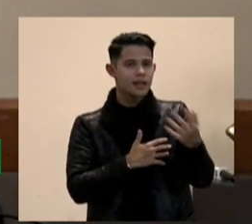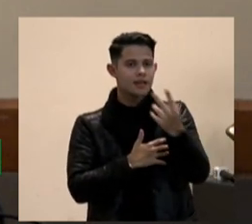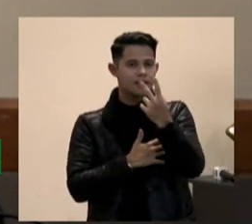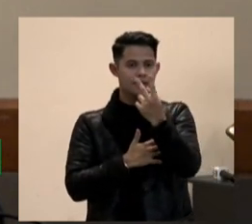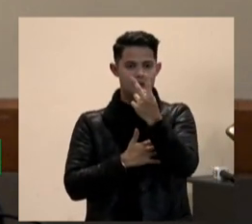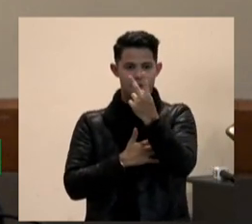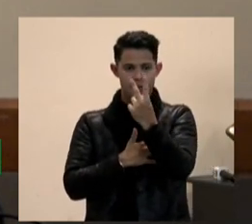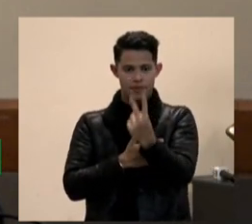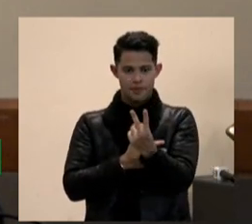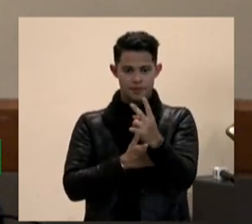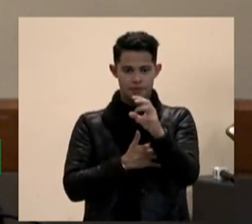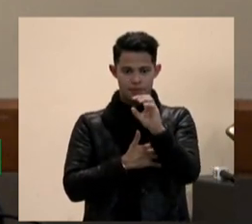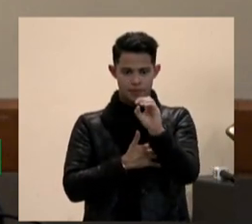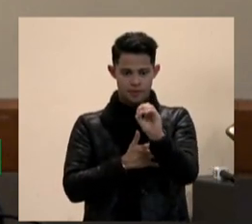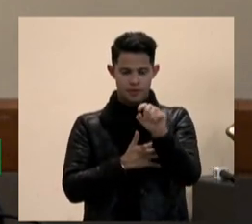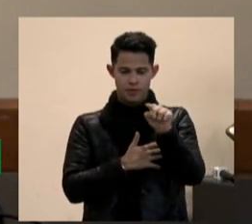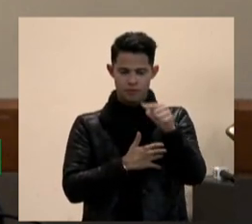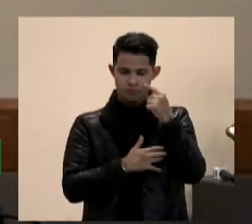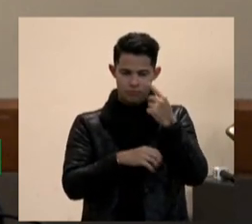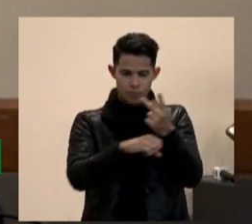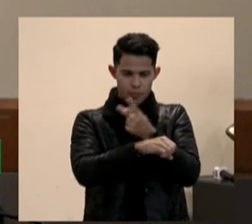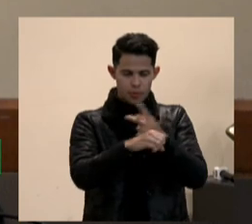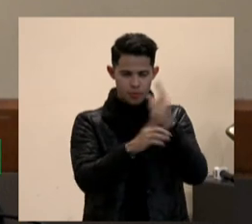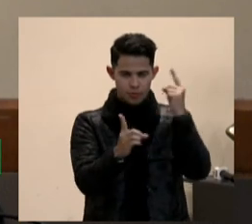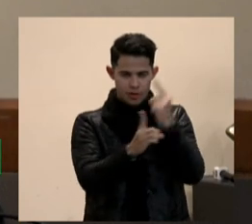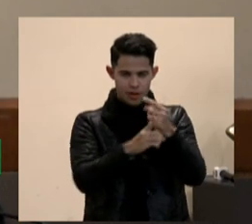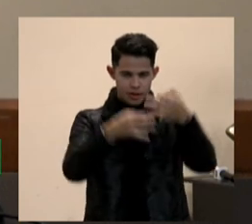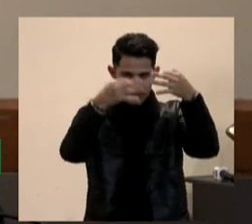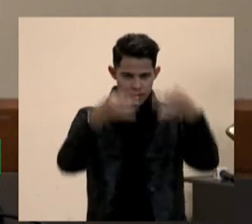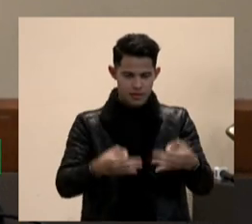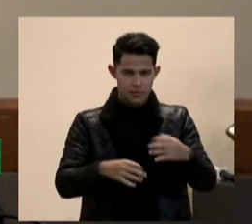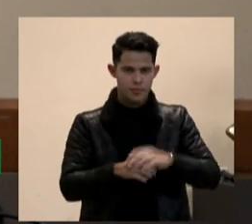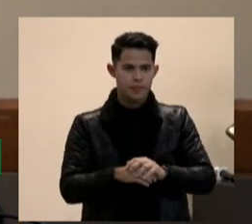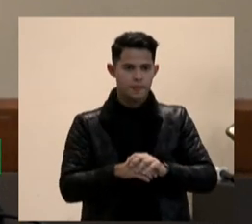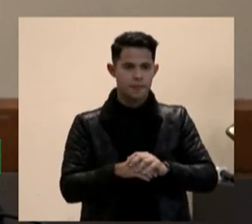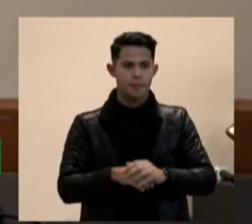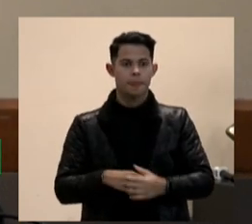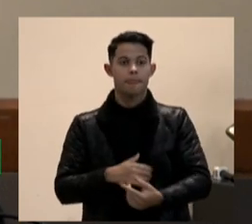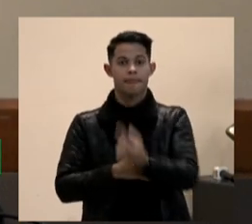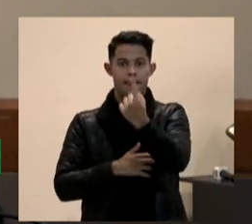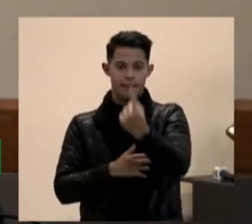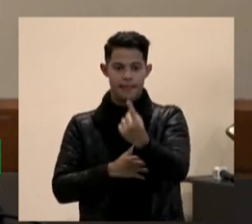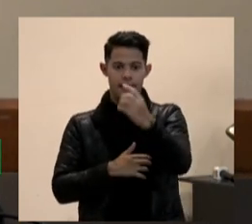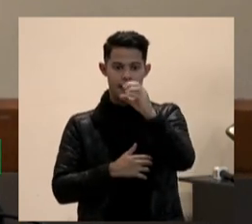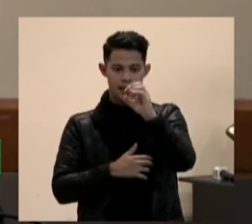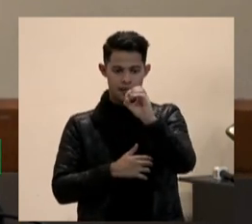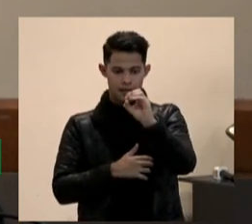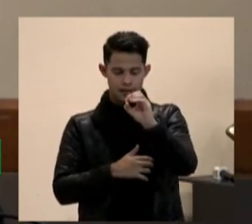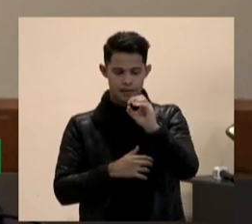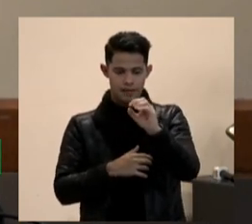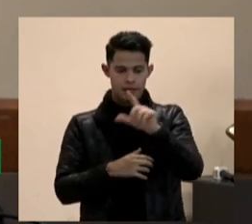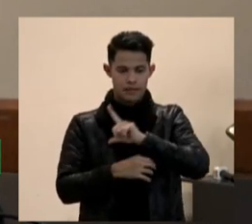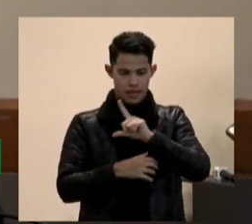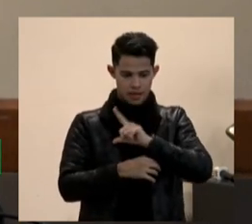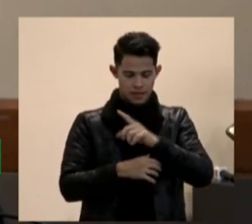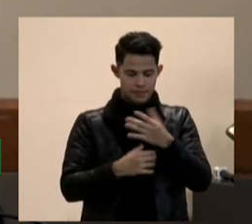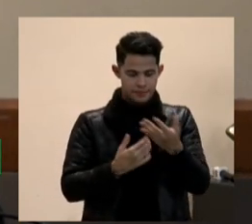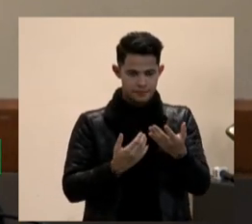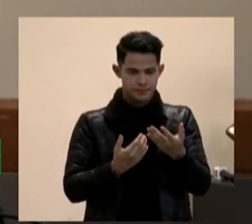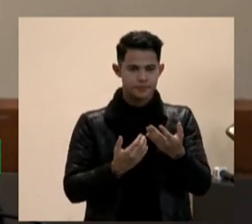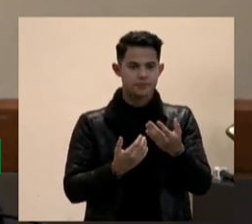20 ponto, deixa eu achar aqui certinho o meu, aqui, de 10 pontos percentuais entre aqueles,